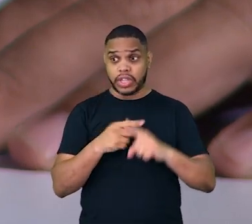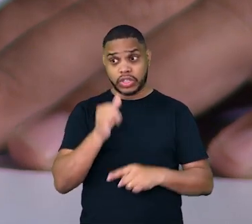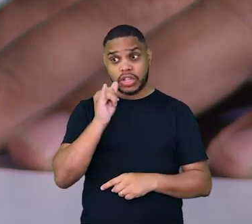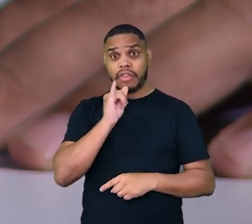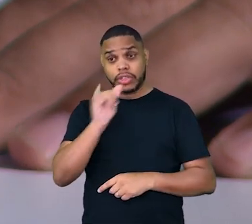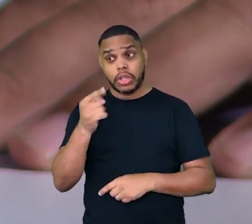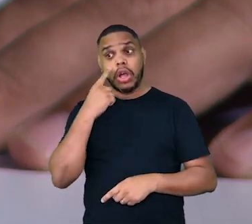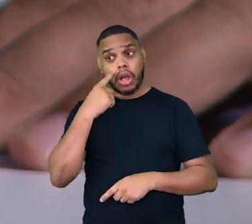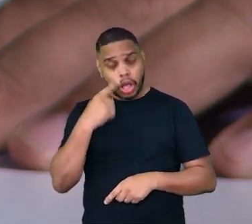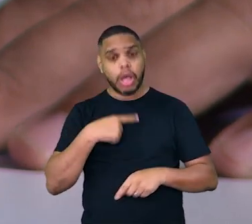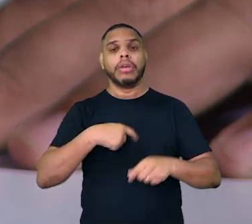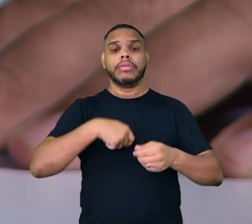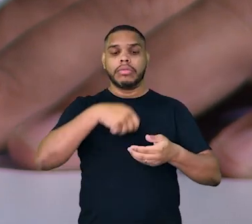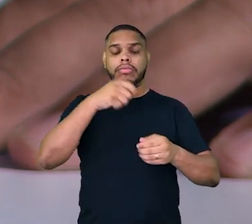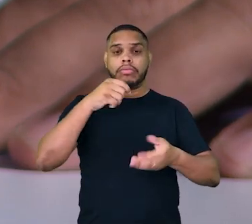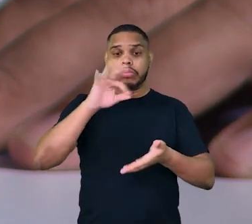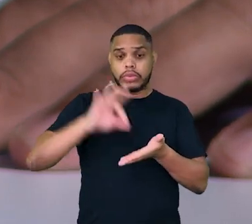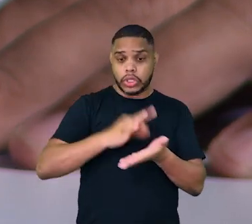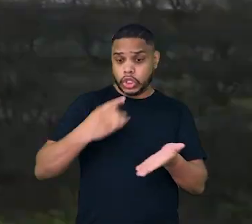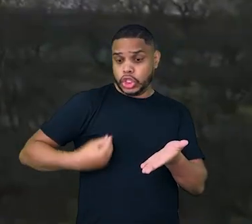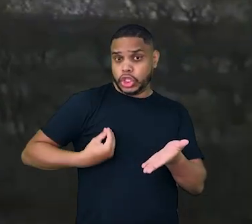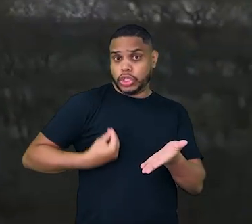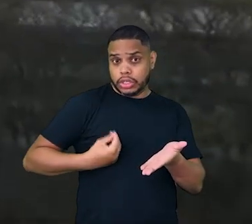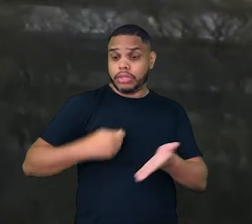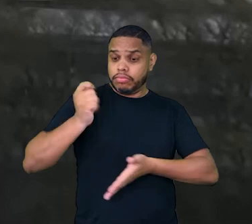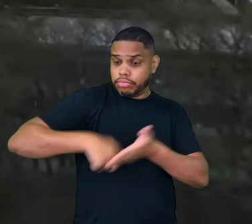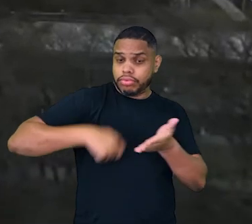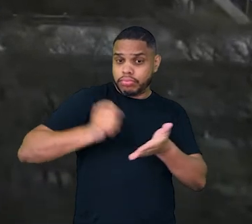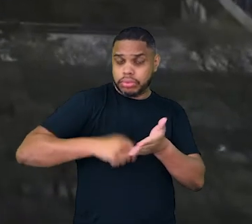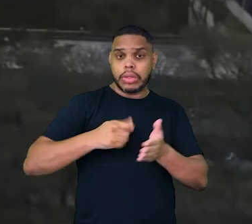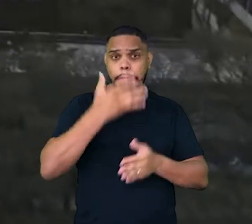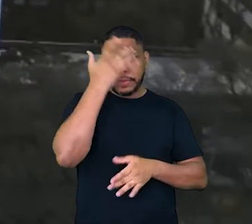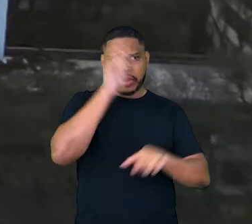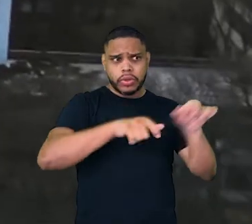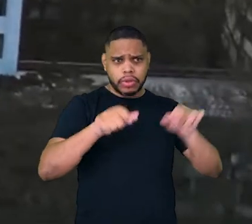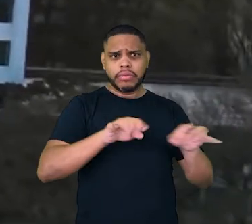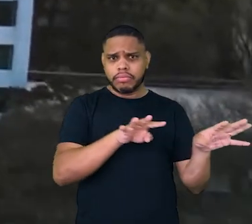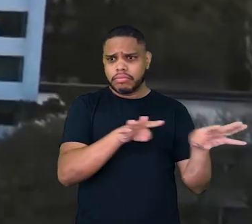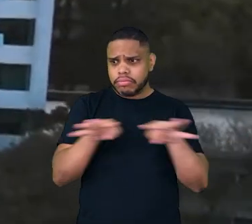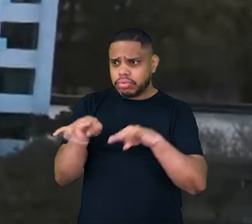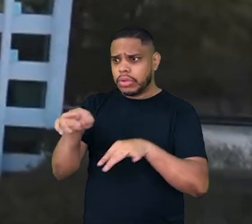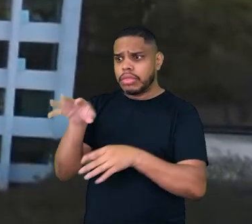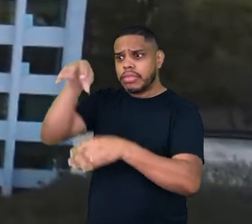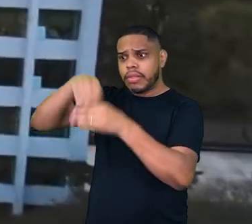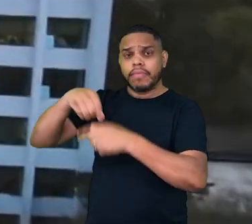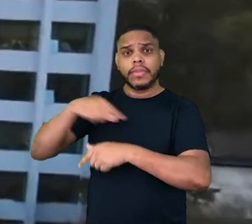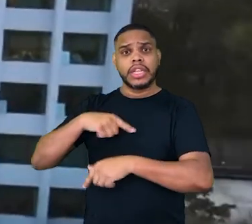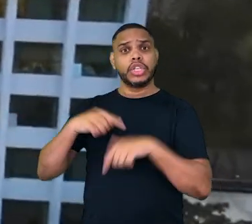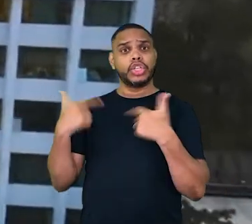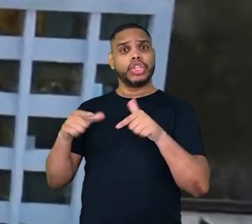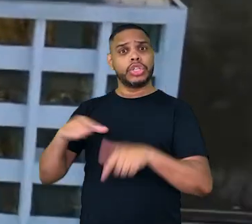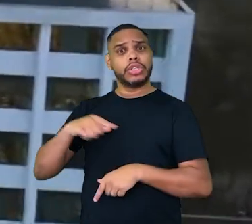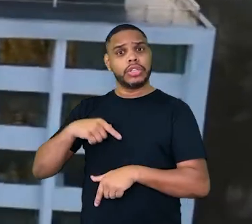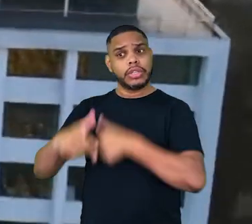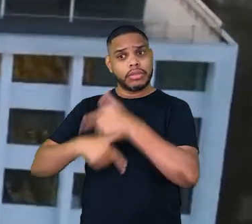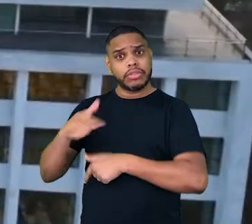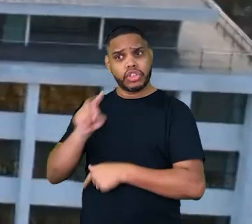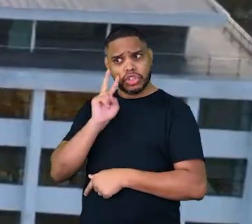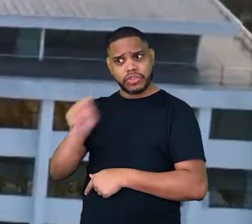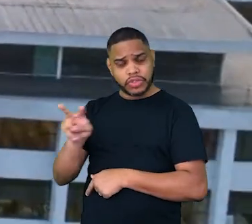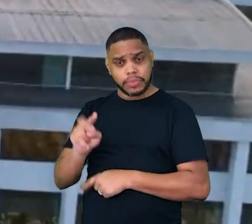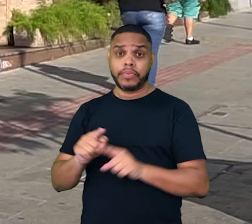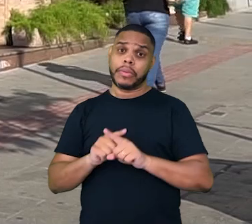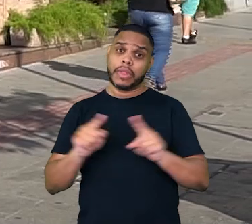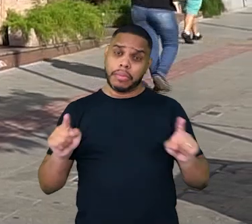2 vezes para regularizar as ausências. Embora testemunhas tenham afirmado que viram o profissional algumas vezes no